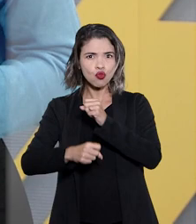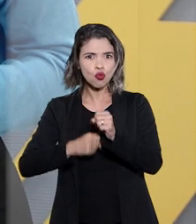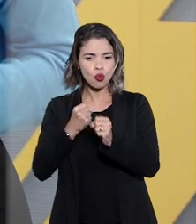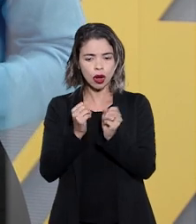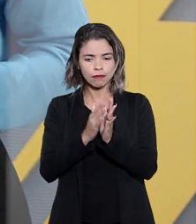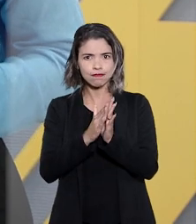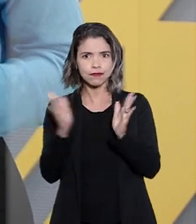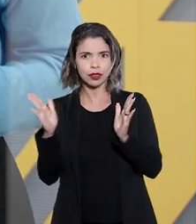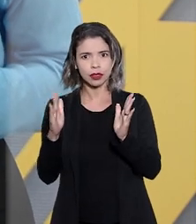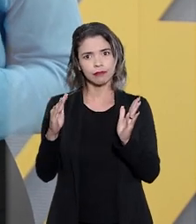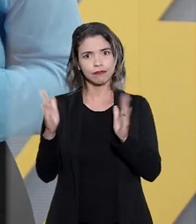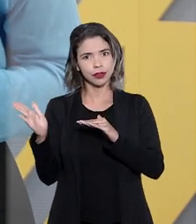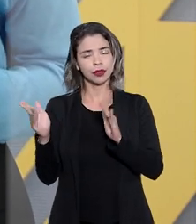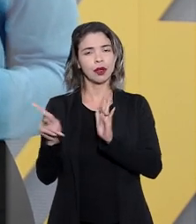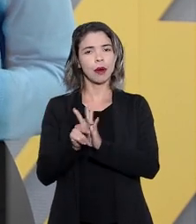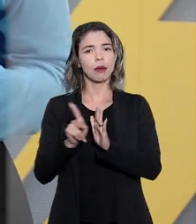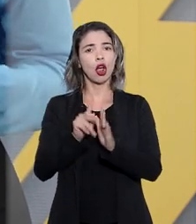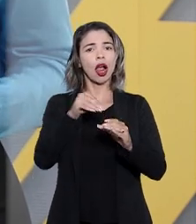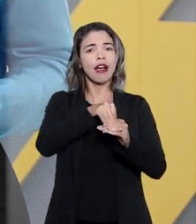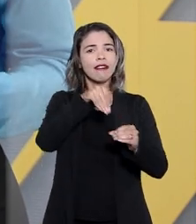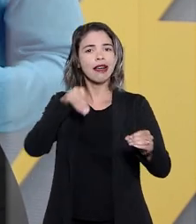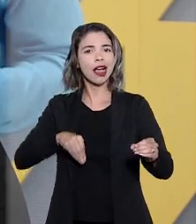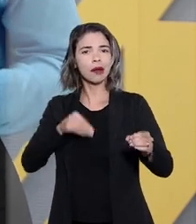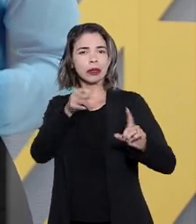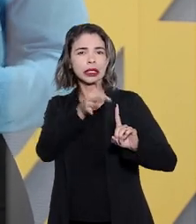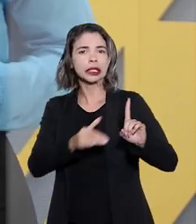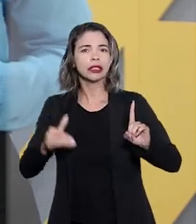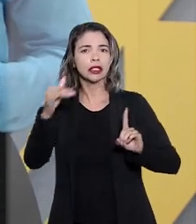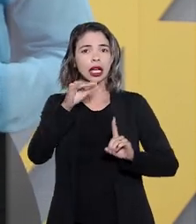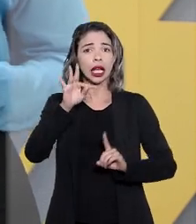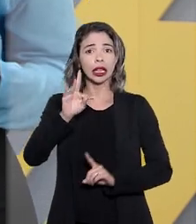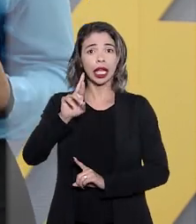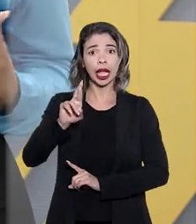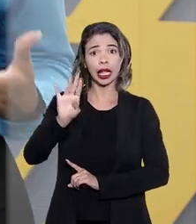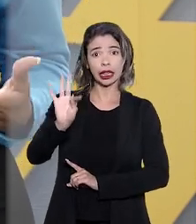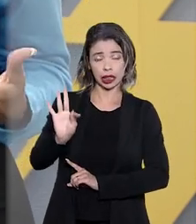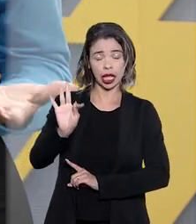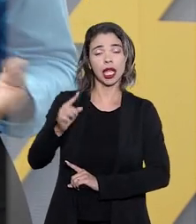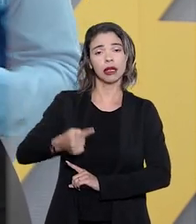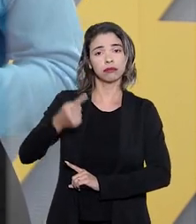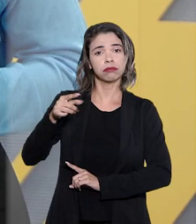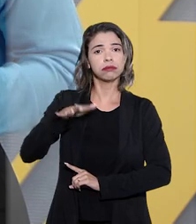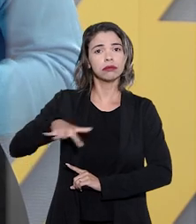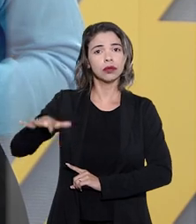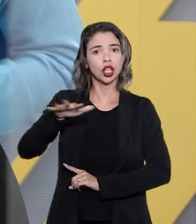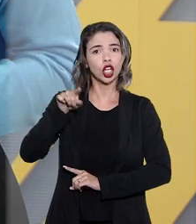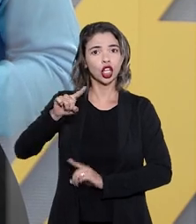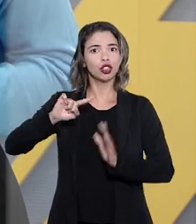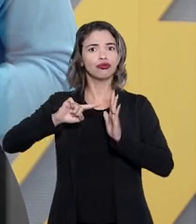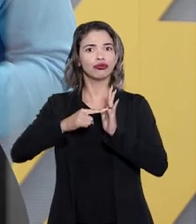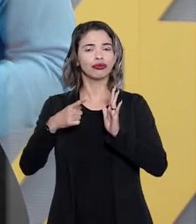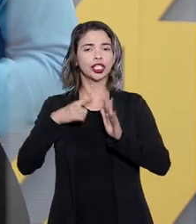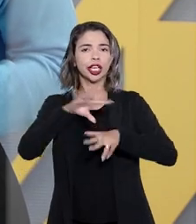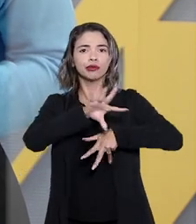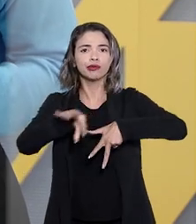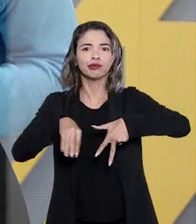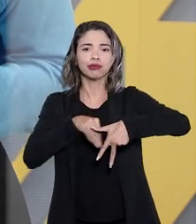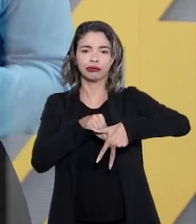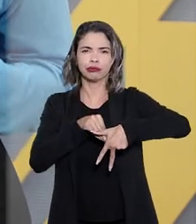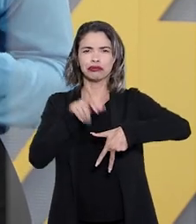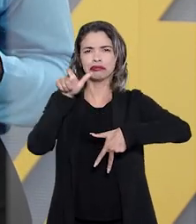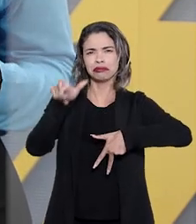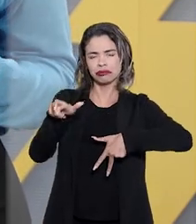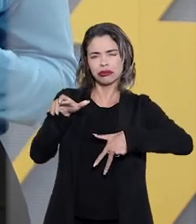o afastamento de 4 desembargadores do Tribunal Regional do Trabalho da Primeira Região acusados de corrupção. Eles